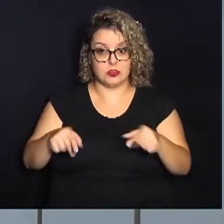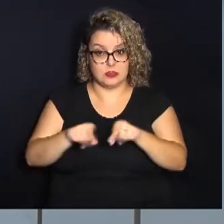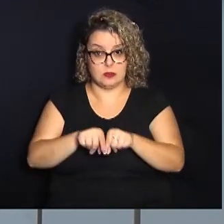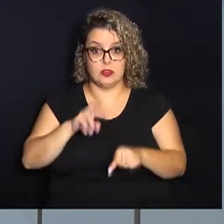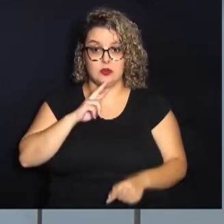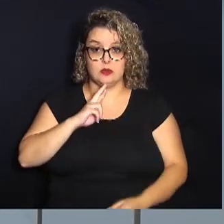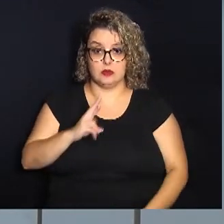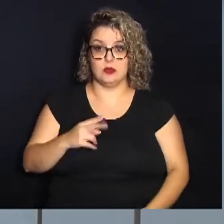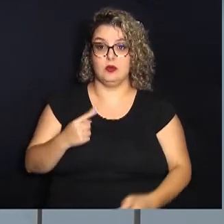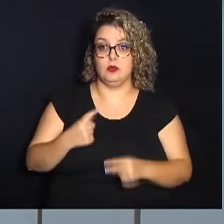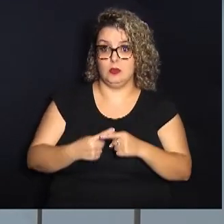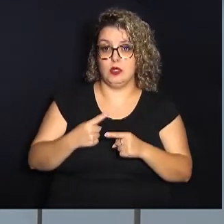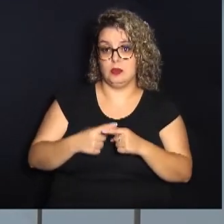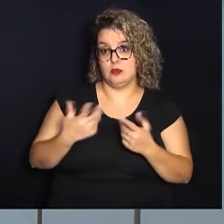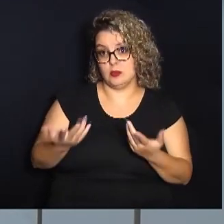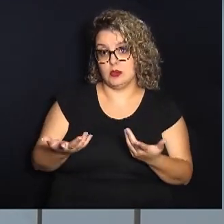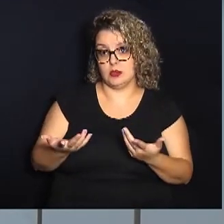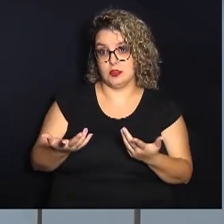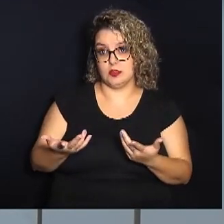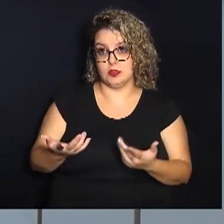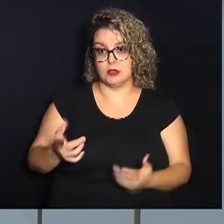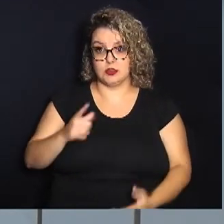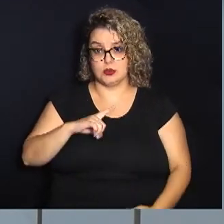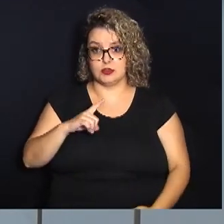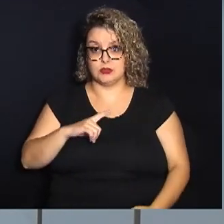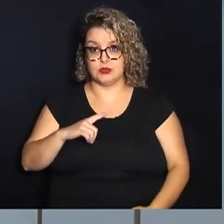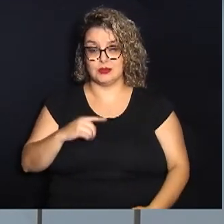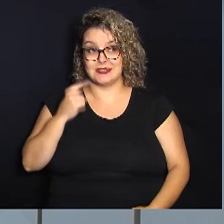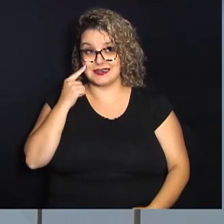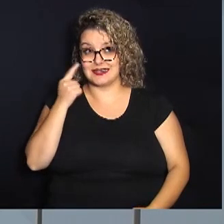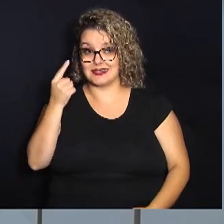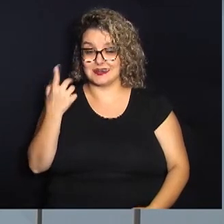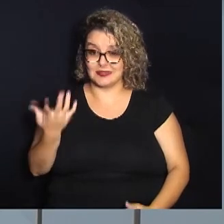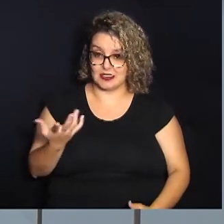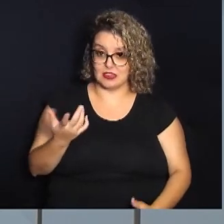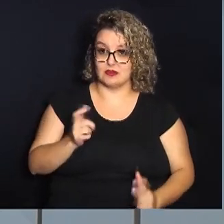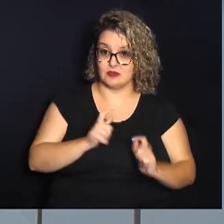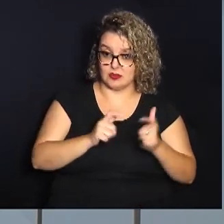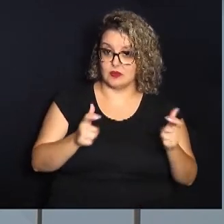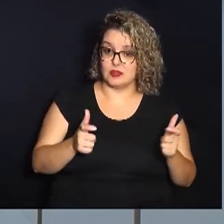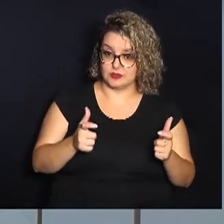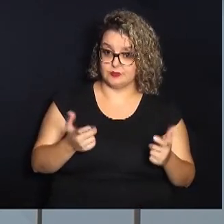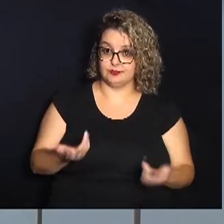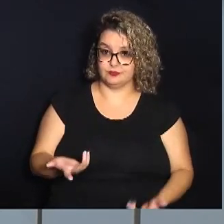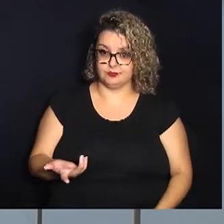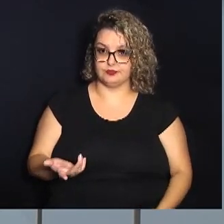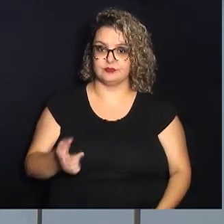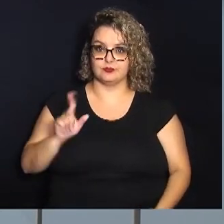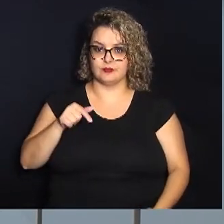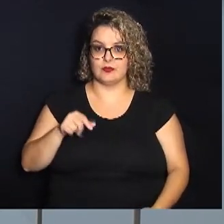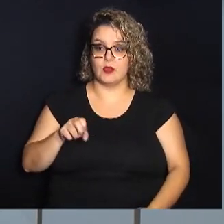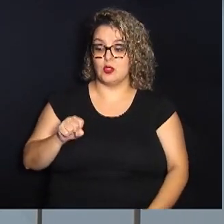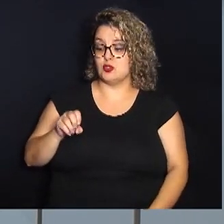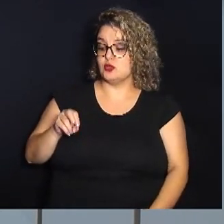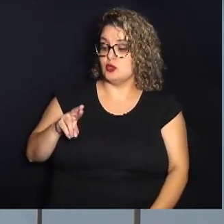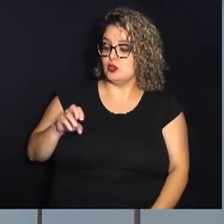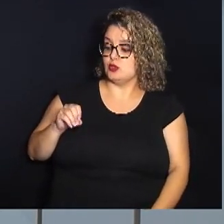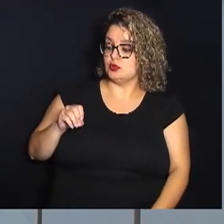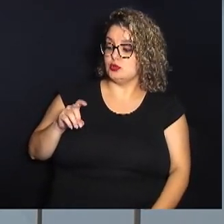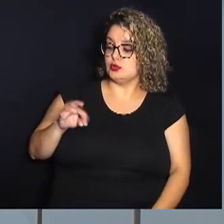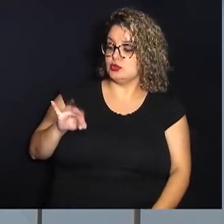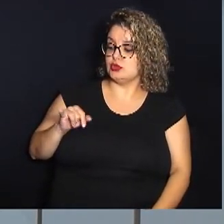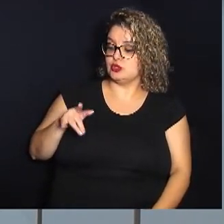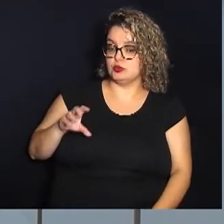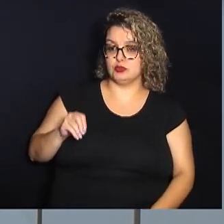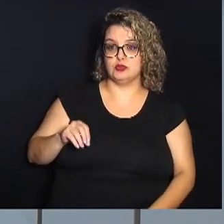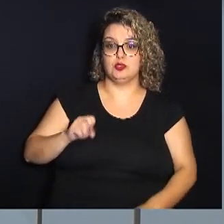do porquê, né, da gente tinha essa expectativa do aumento de casos, era com relação à circulação de sorotipos. A dengue, o vírus